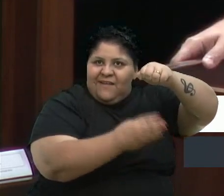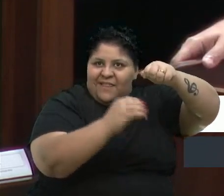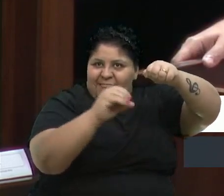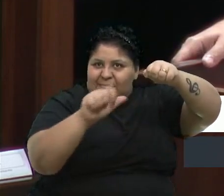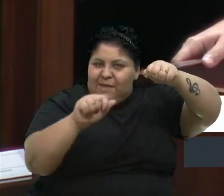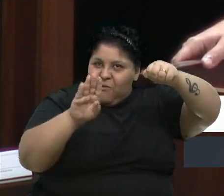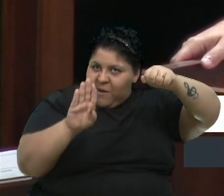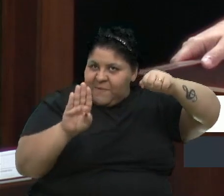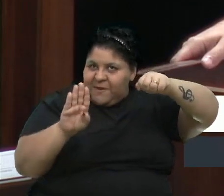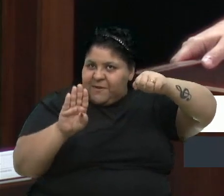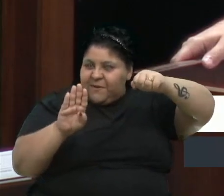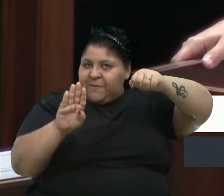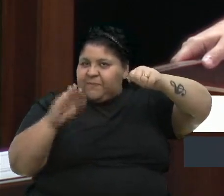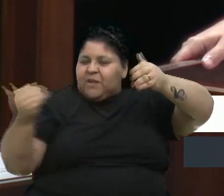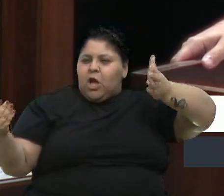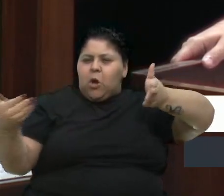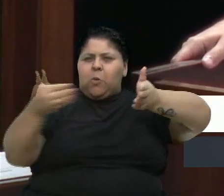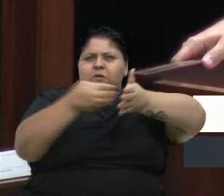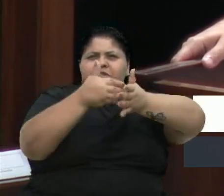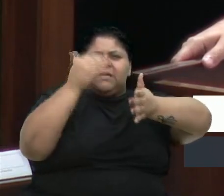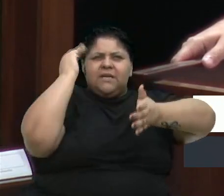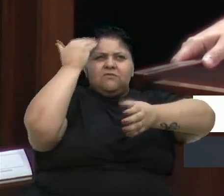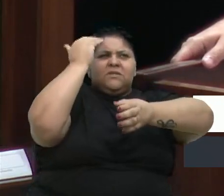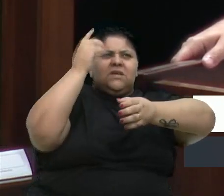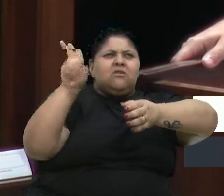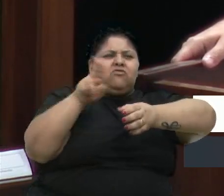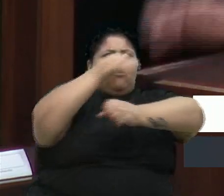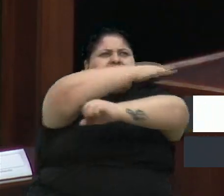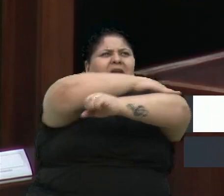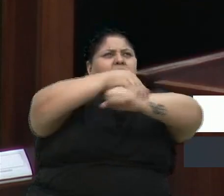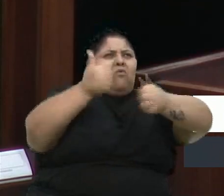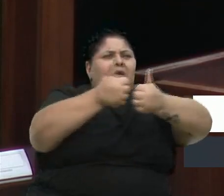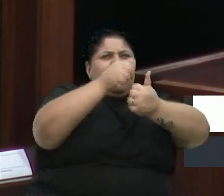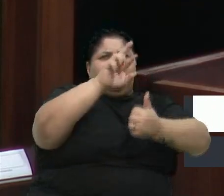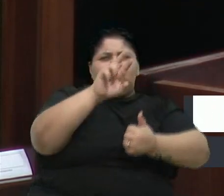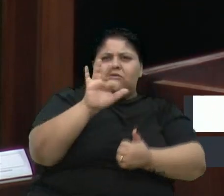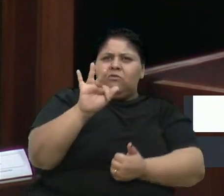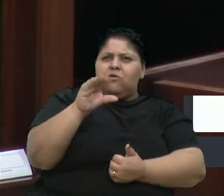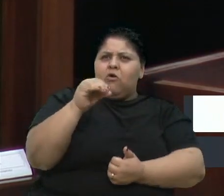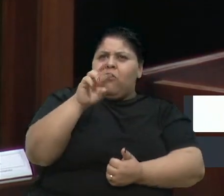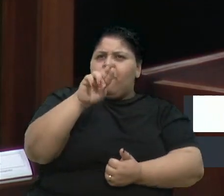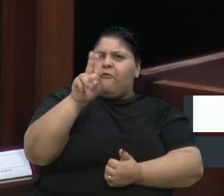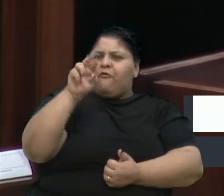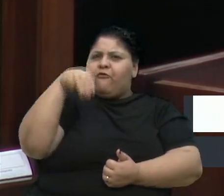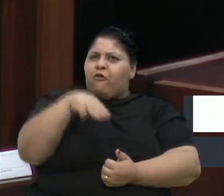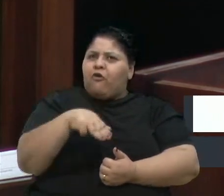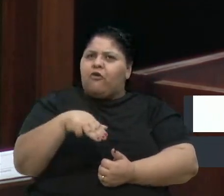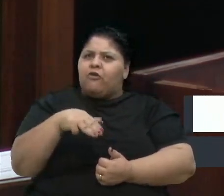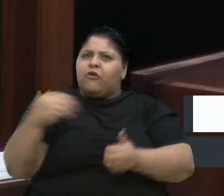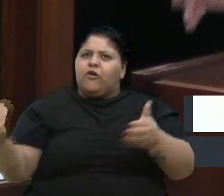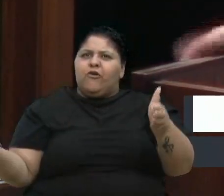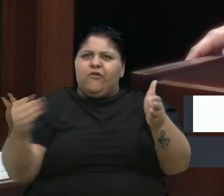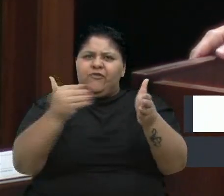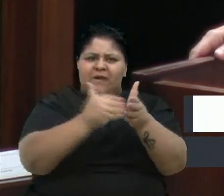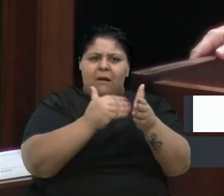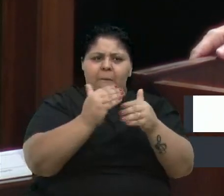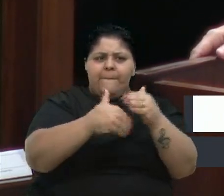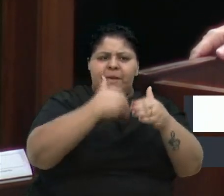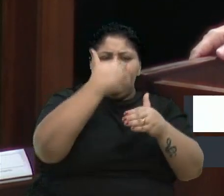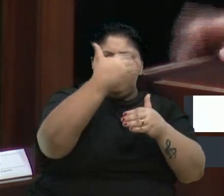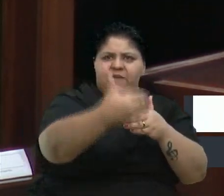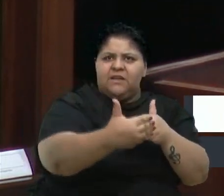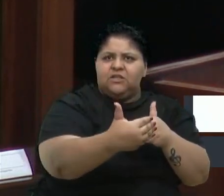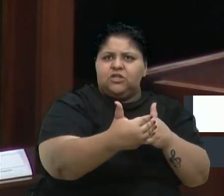ali pela, não sei o nome da rua, mas aquela que fica ao lado do fórum, né? E entrar pela frente da UAB ou da Casa